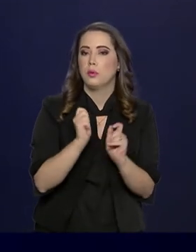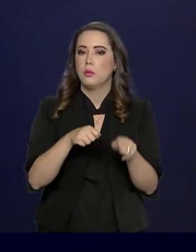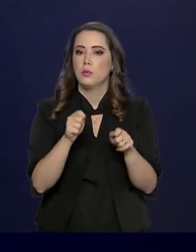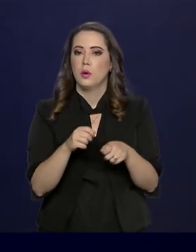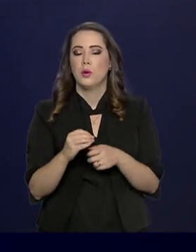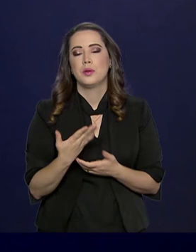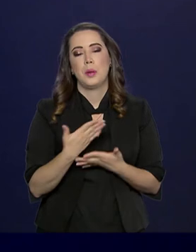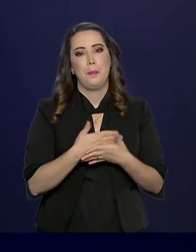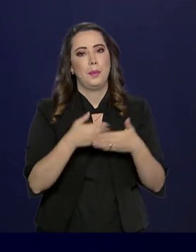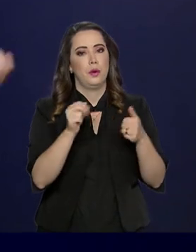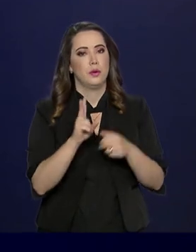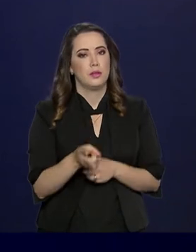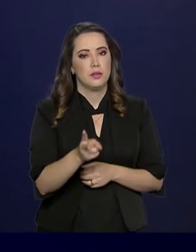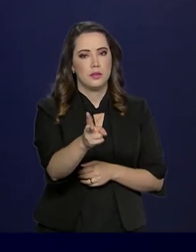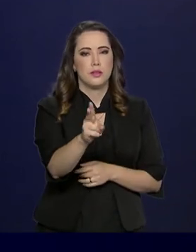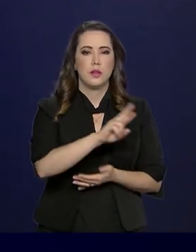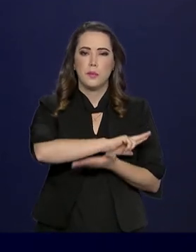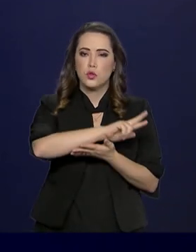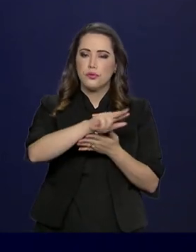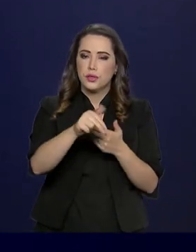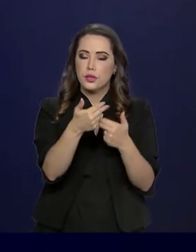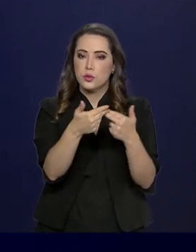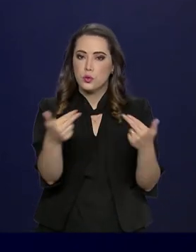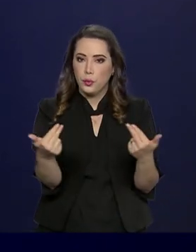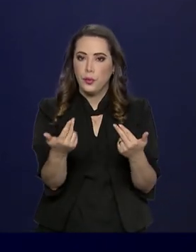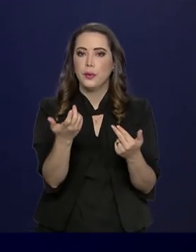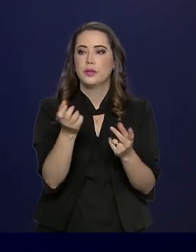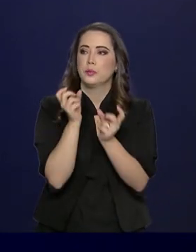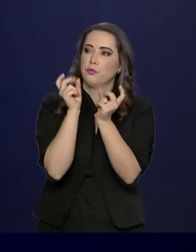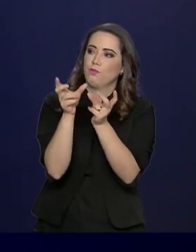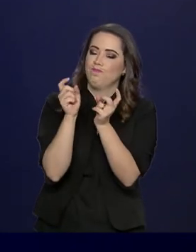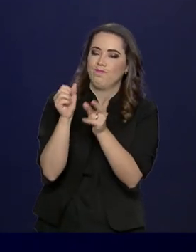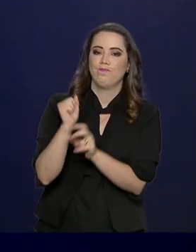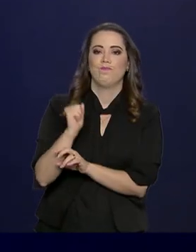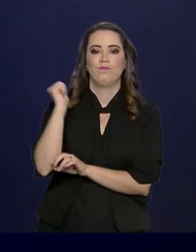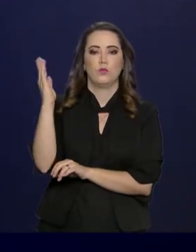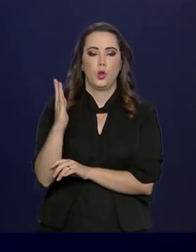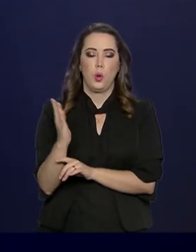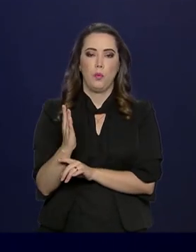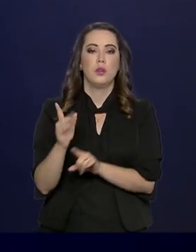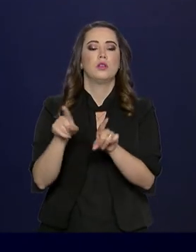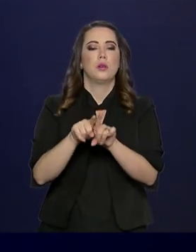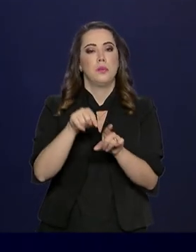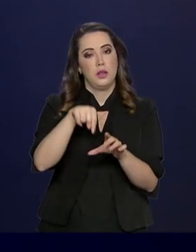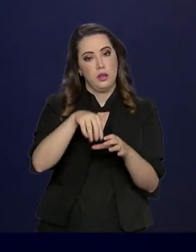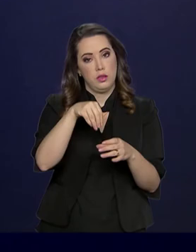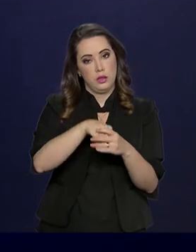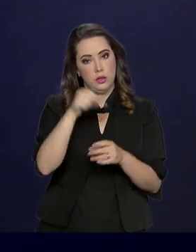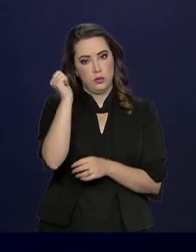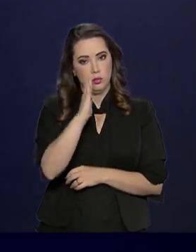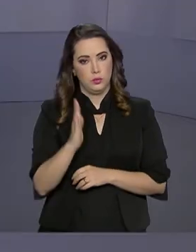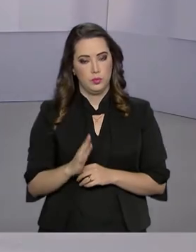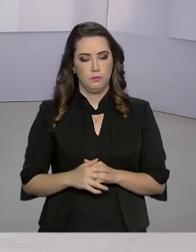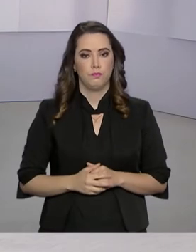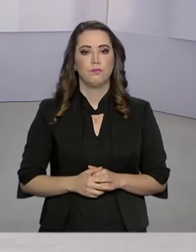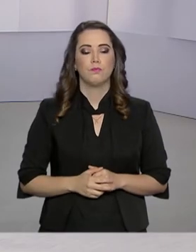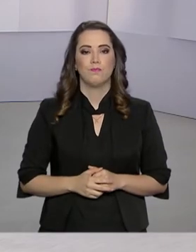usar mais, diversificar mais os nossos produtos, tanto internamente quanto para o mercado externo.